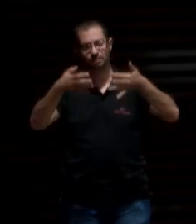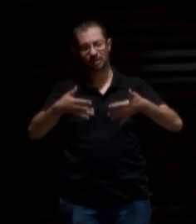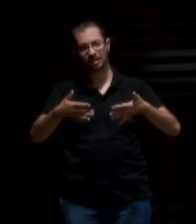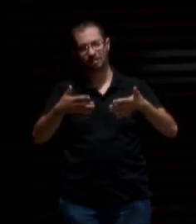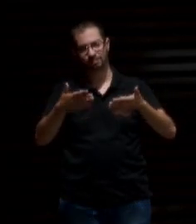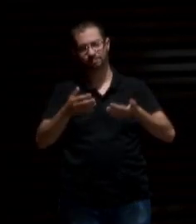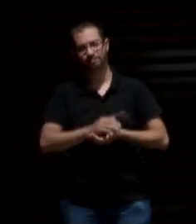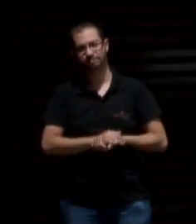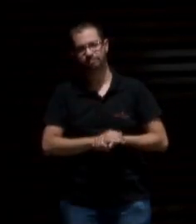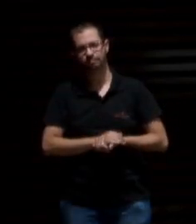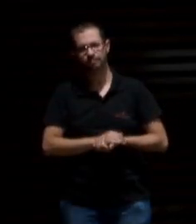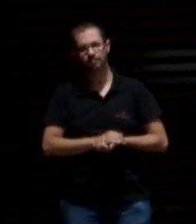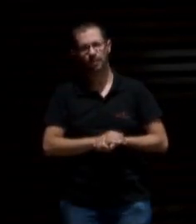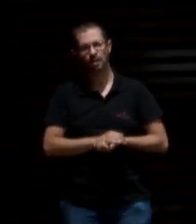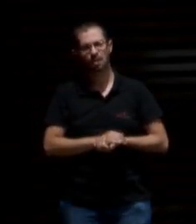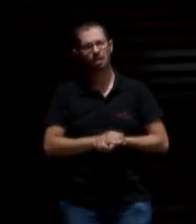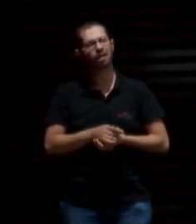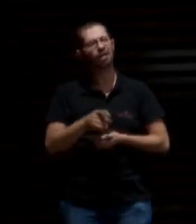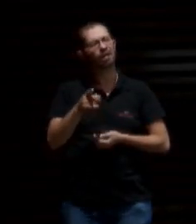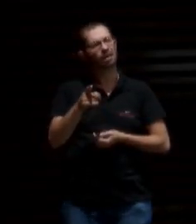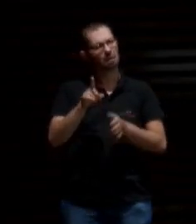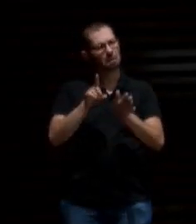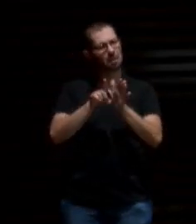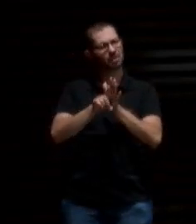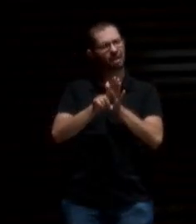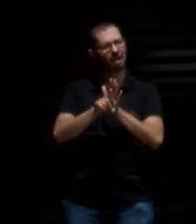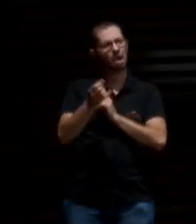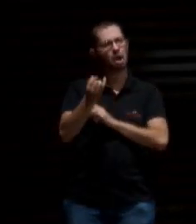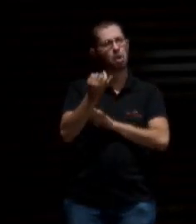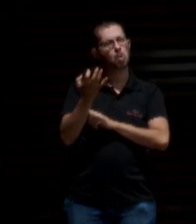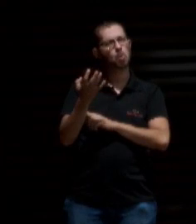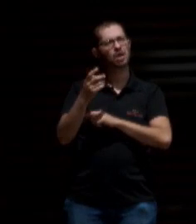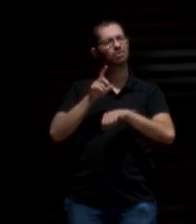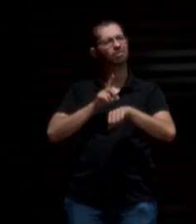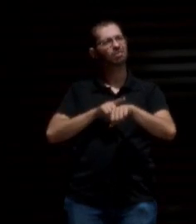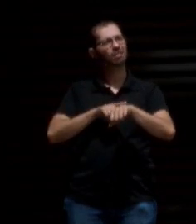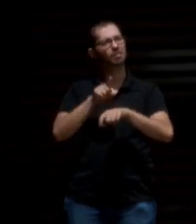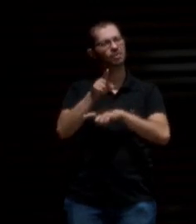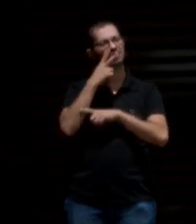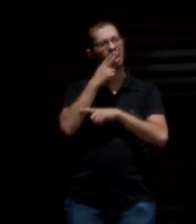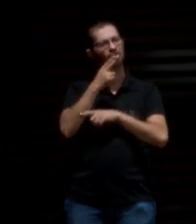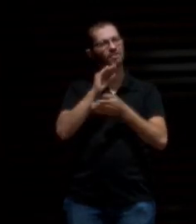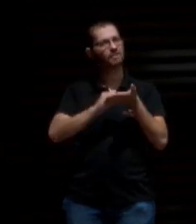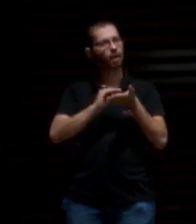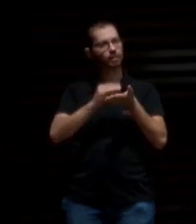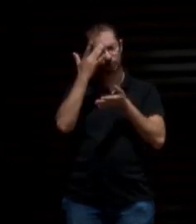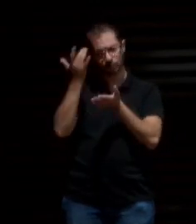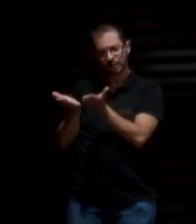noite. Irmãos, quanto tempo você acha que falta para o primeiro cara ser preso no Brasil por ser crente?